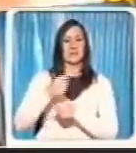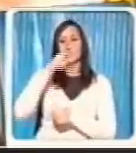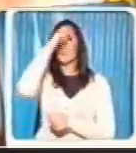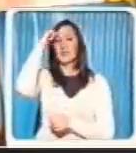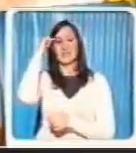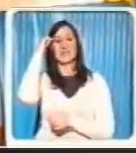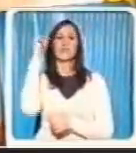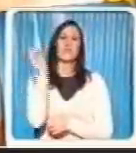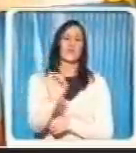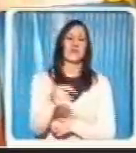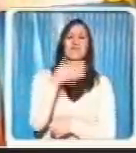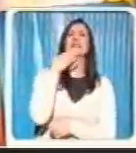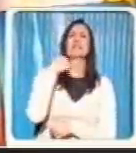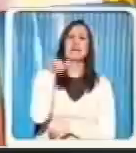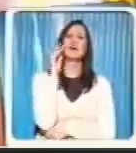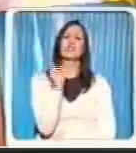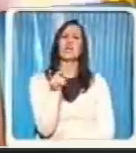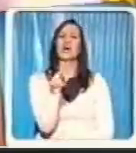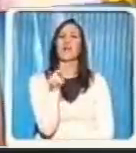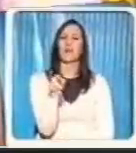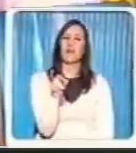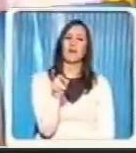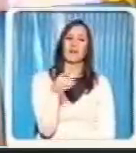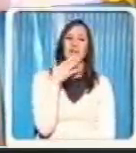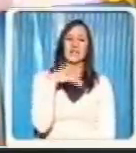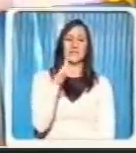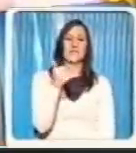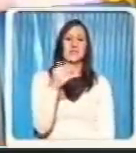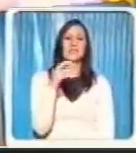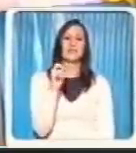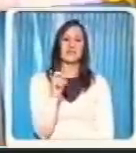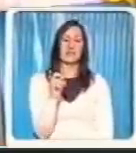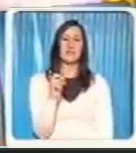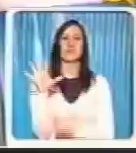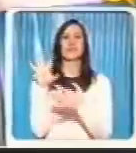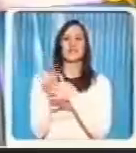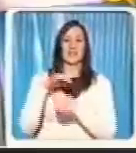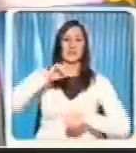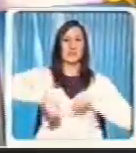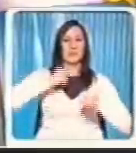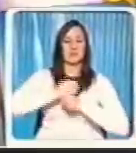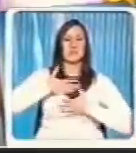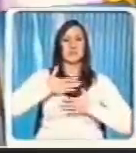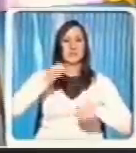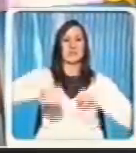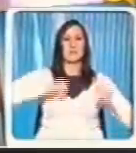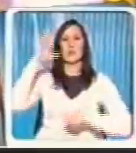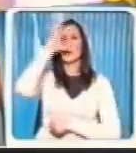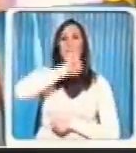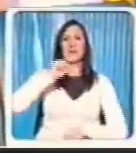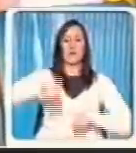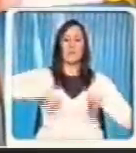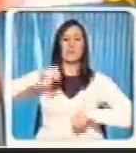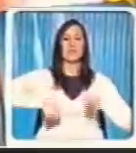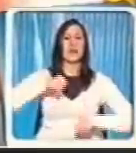neste momento. Tinha que idade, Joaquim, na altura? Tinha 23 anos. Hoje... Já estava ligado ao ciclismo? Era campeão de ciclete.